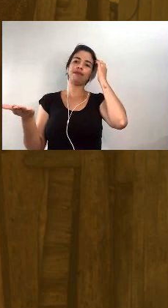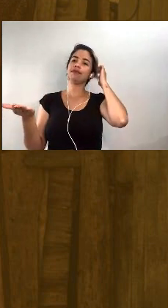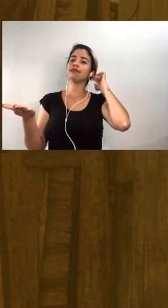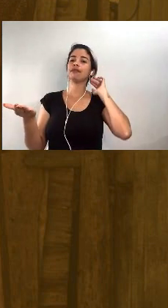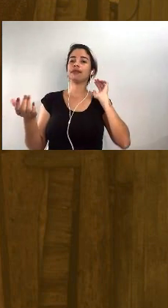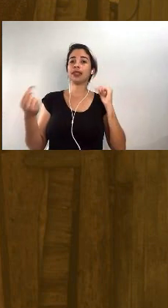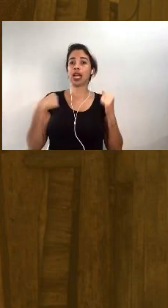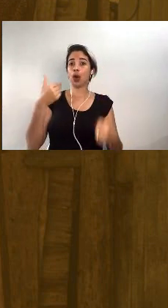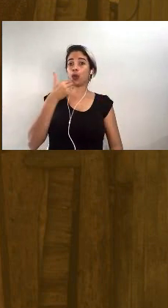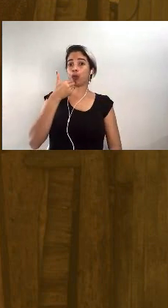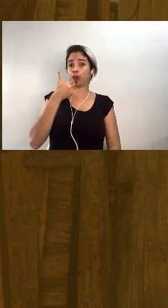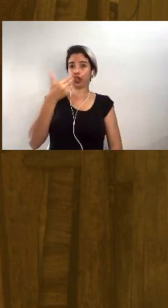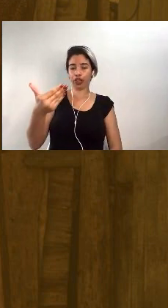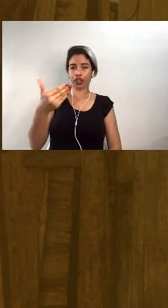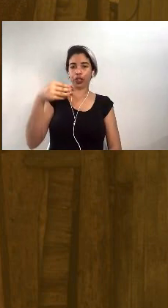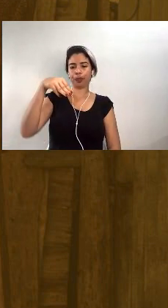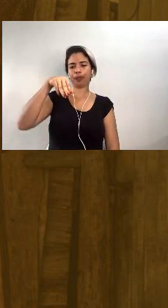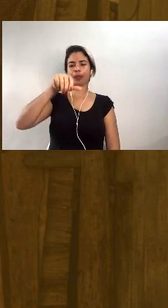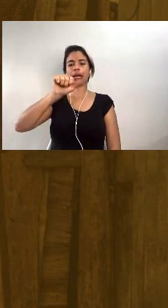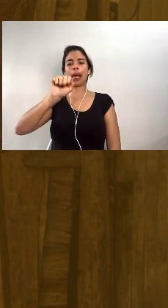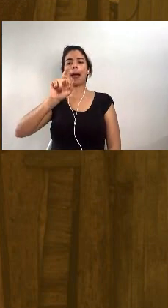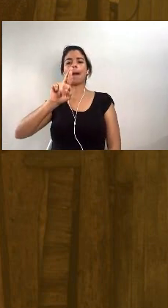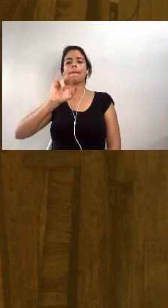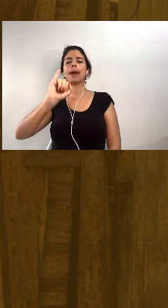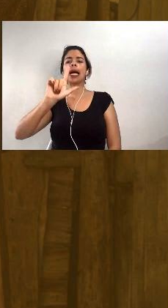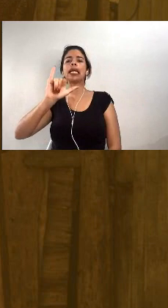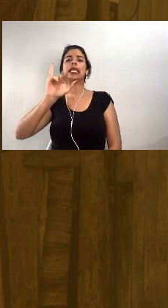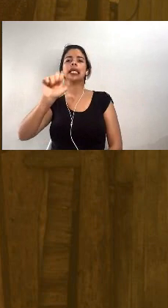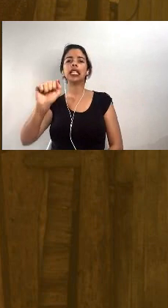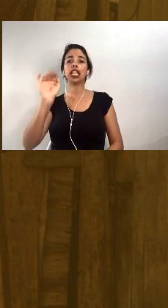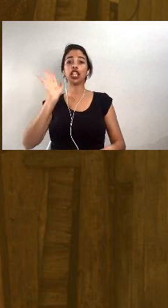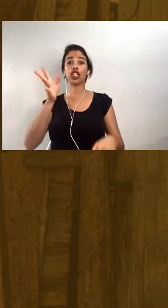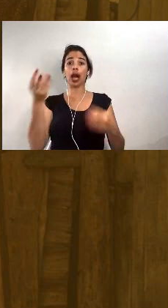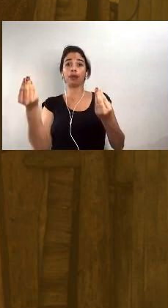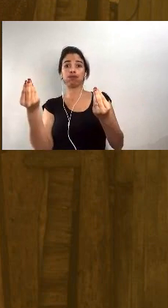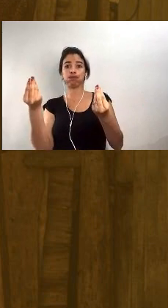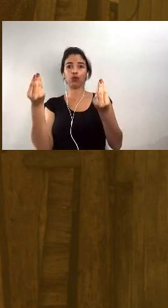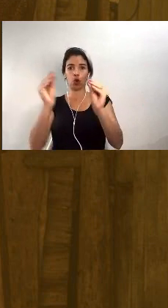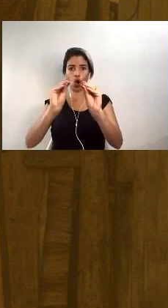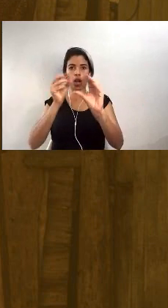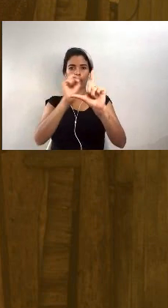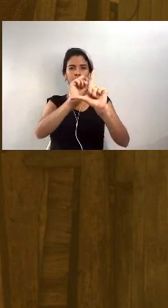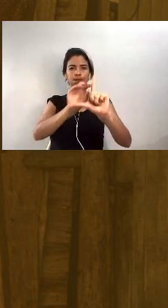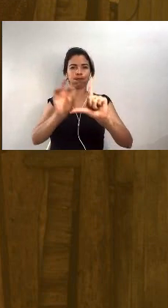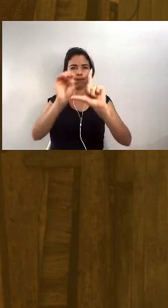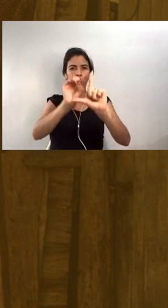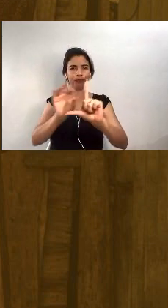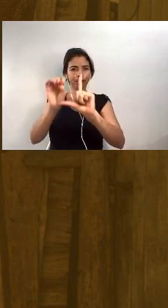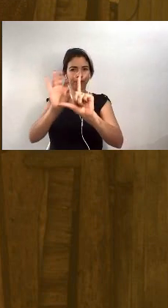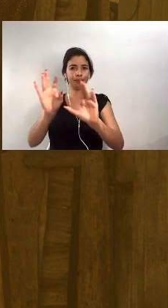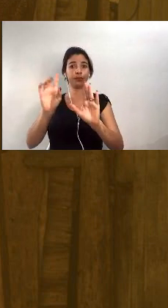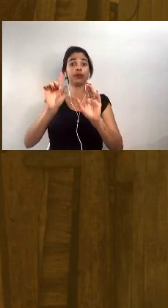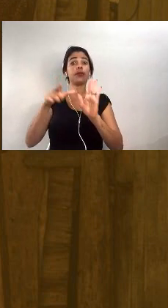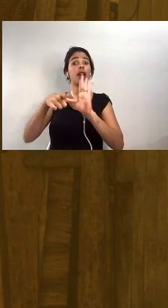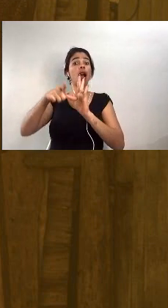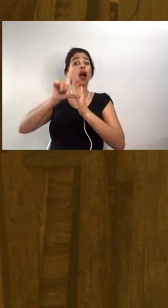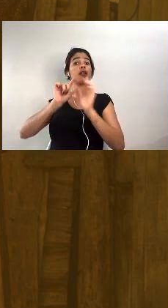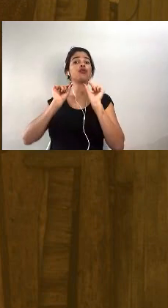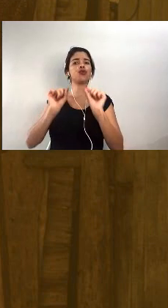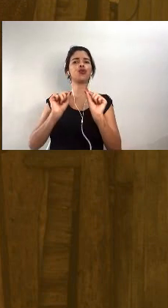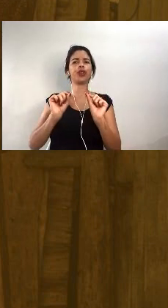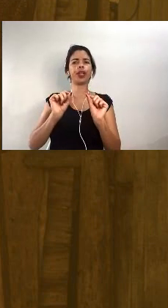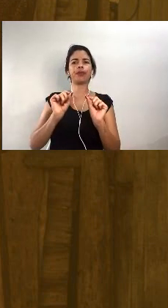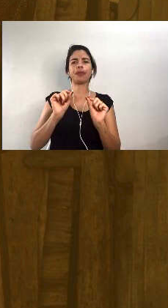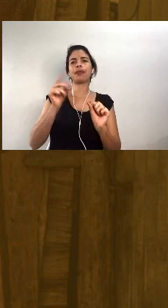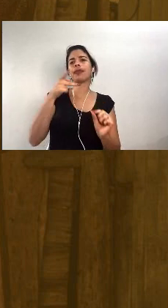Vou pedir aqui para a Marília já projetar aqui a minha apresentação, por favor. Quero, antes de tudo, né,